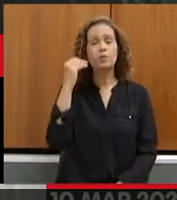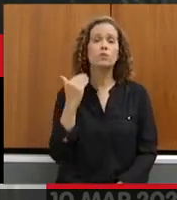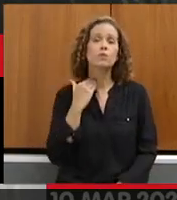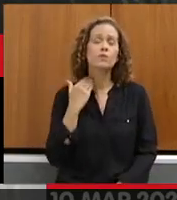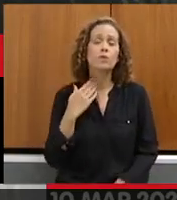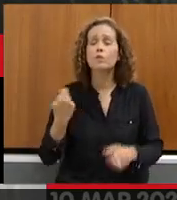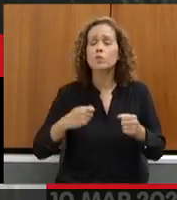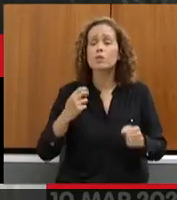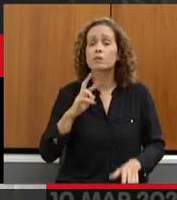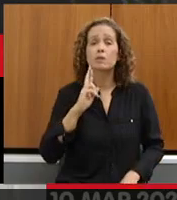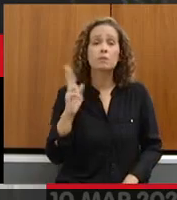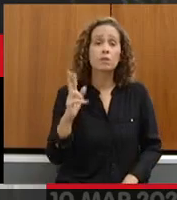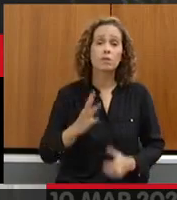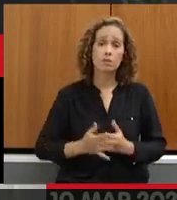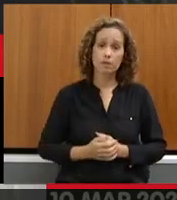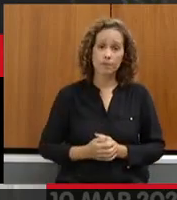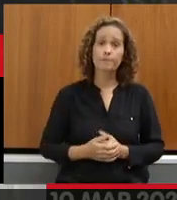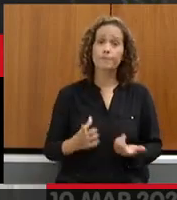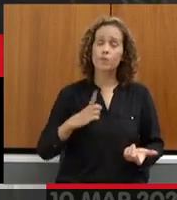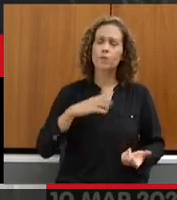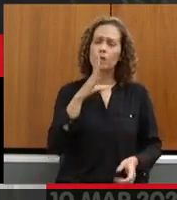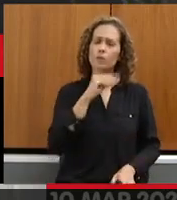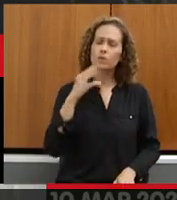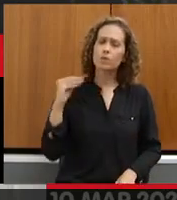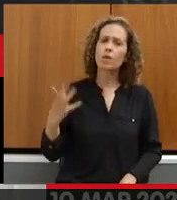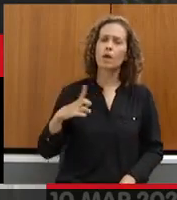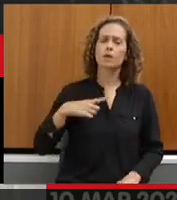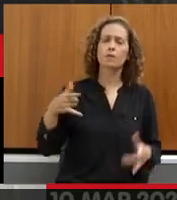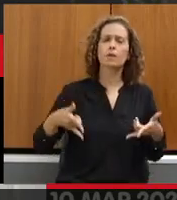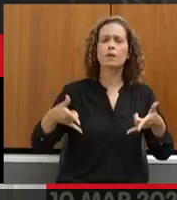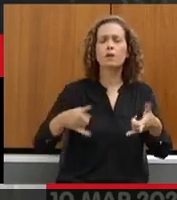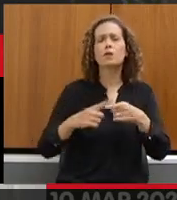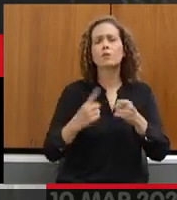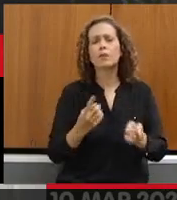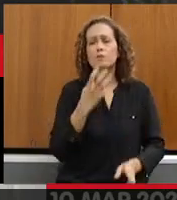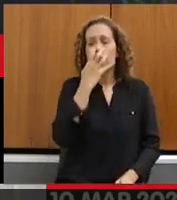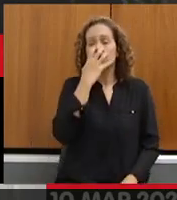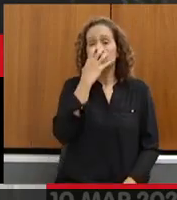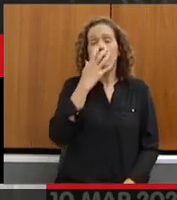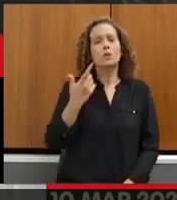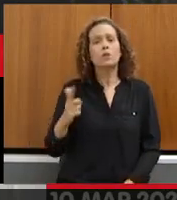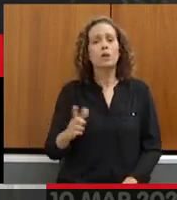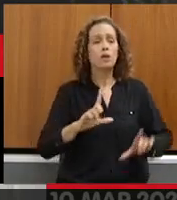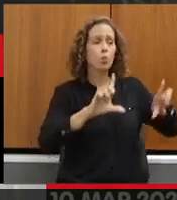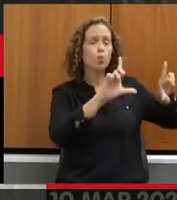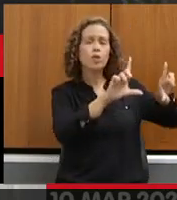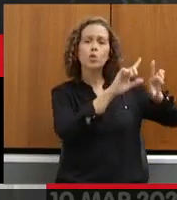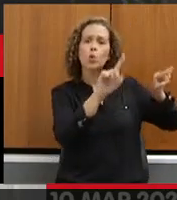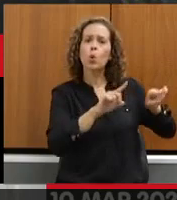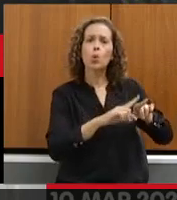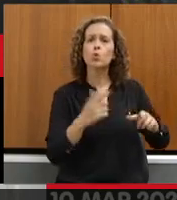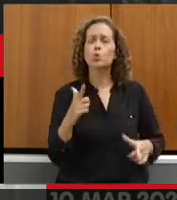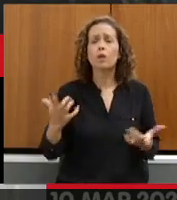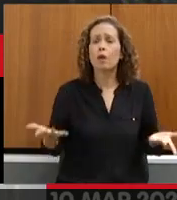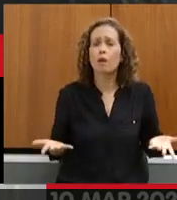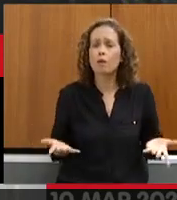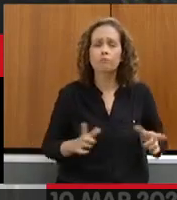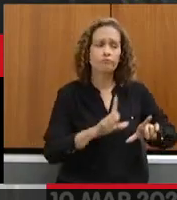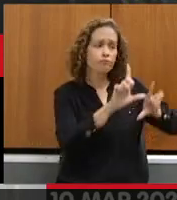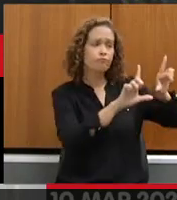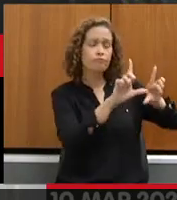Juiz de Fora tem que ter uma resposta Tem funcionário tem leito mas não tem respirador e monitor temos alguns monitores